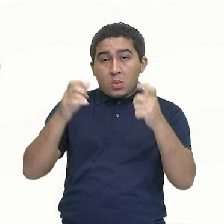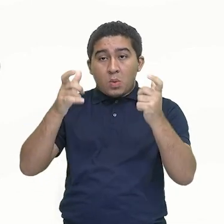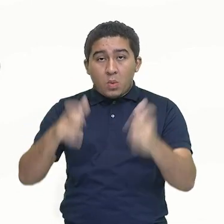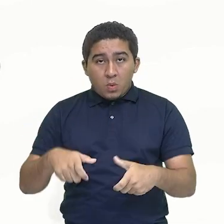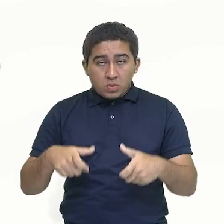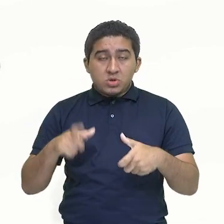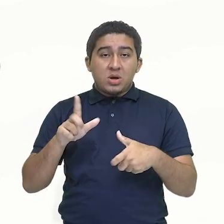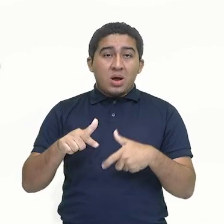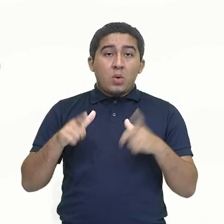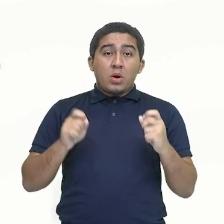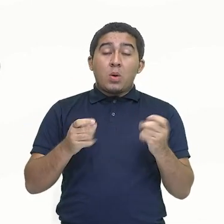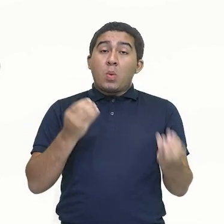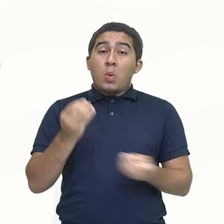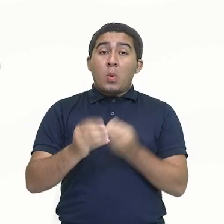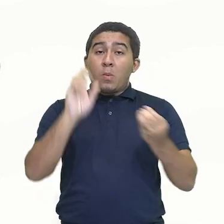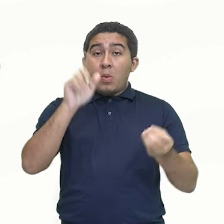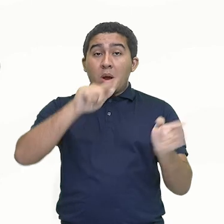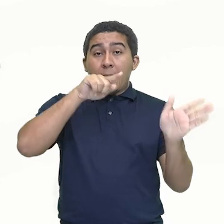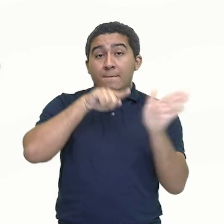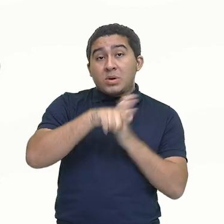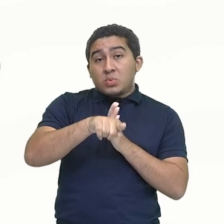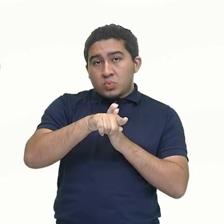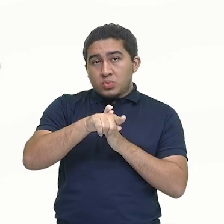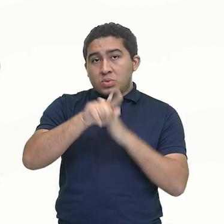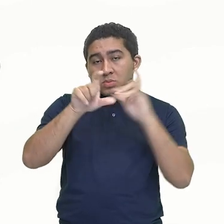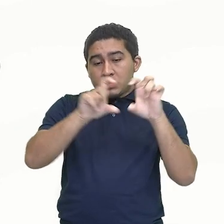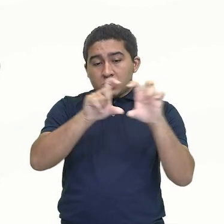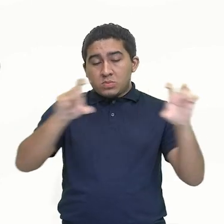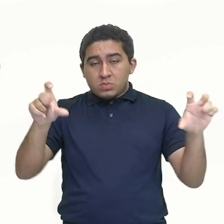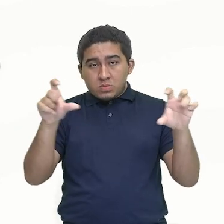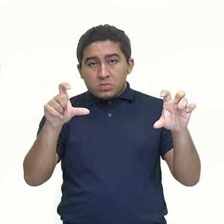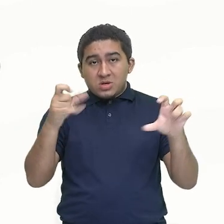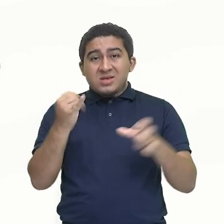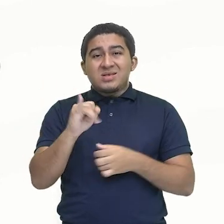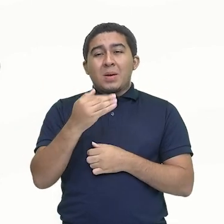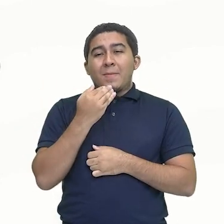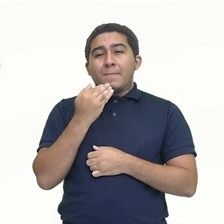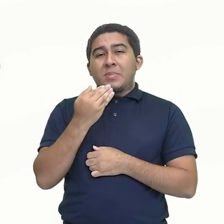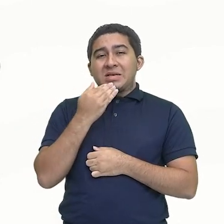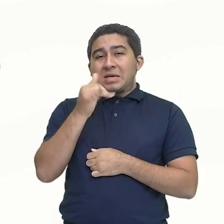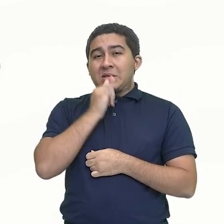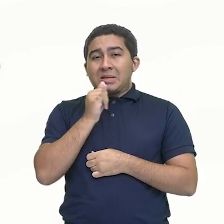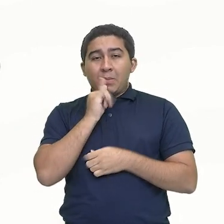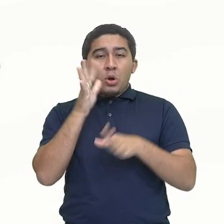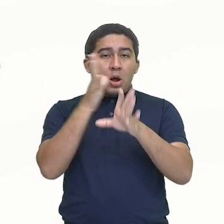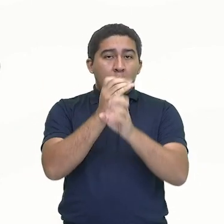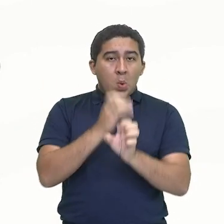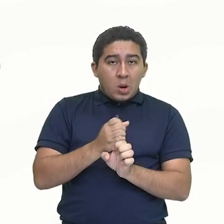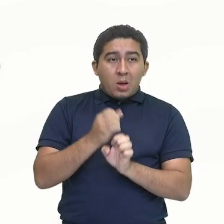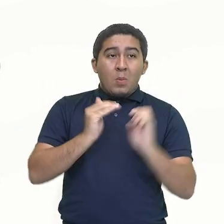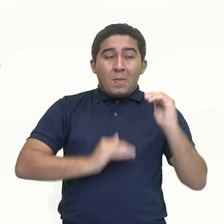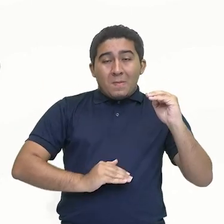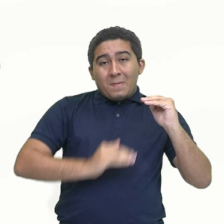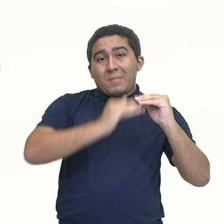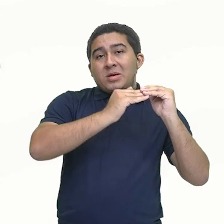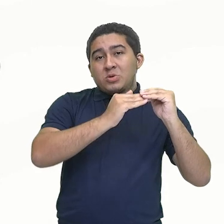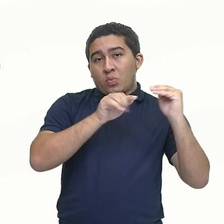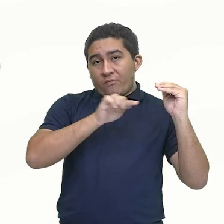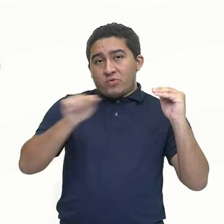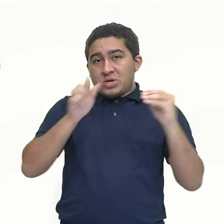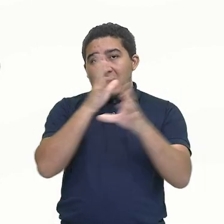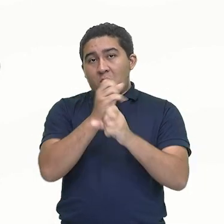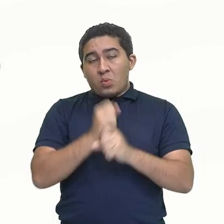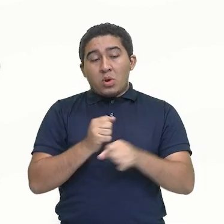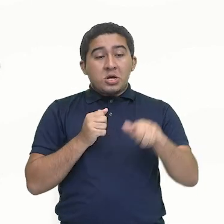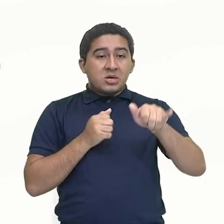a sutileza do comando da questão, tá bom? Se ele pedir, então, para você calcular o lucro máximo, você vai calcular com o